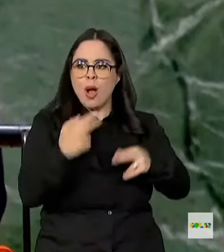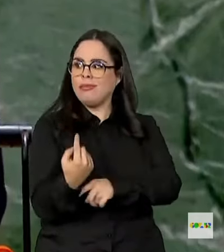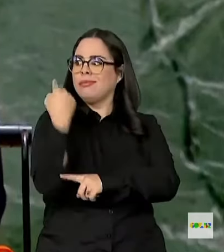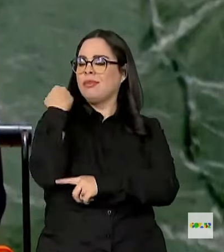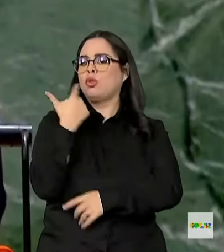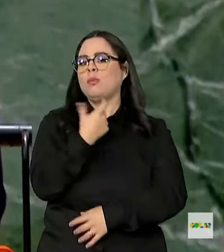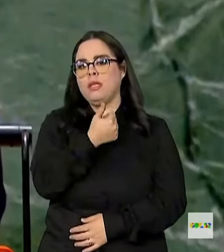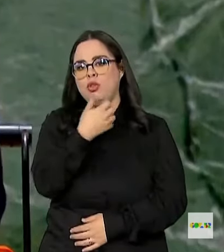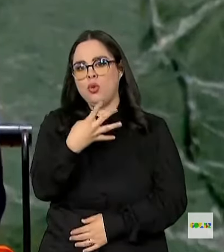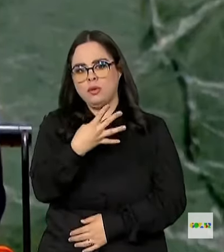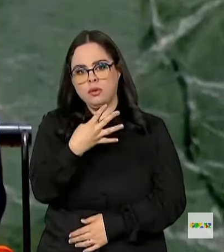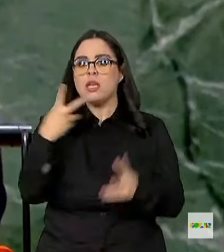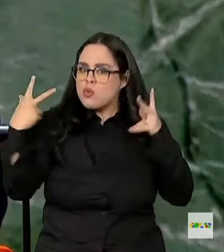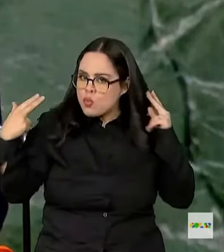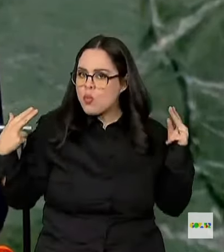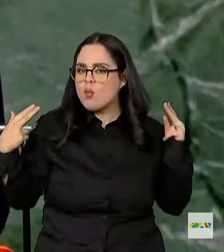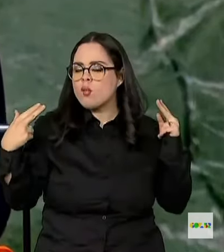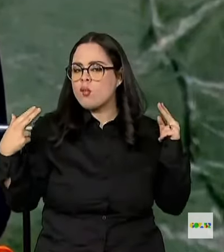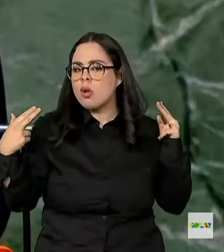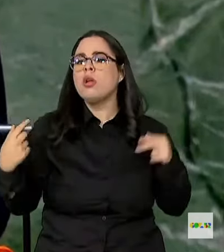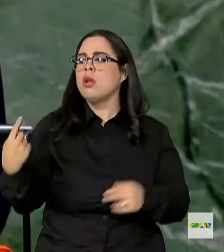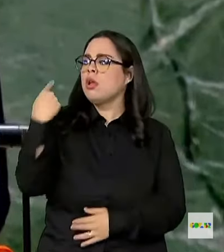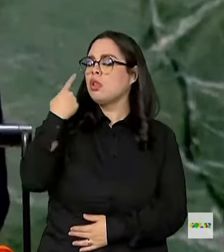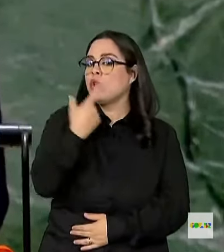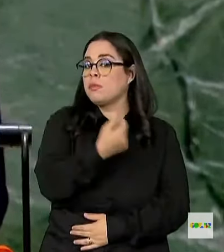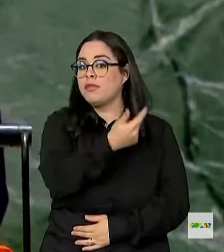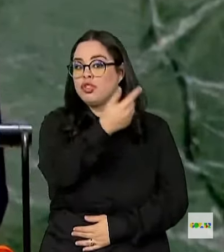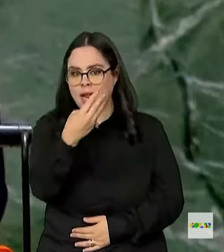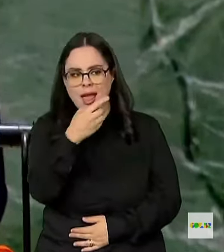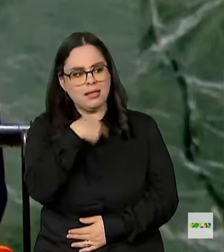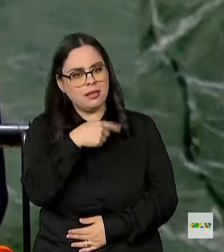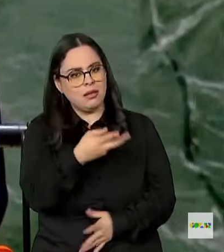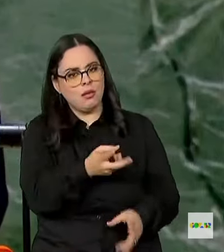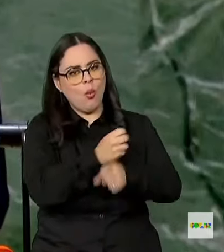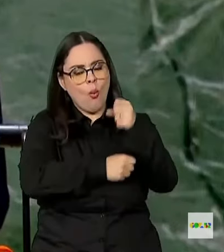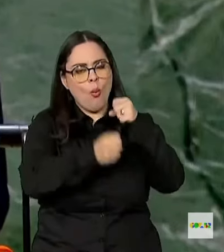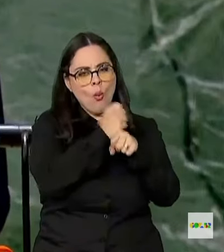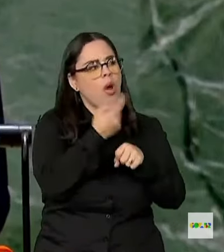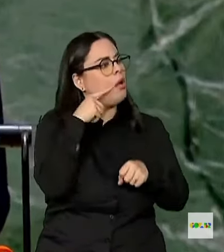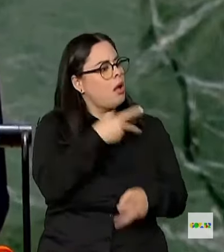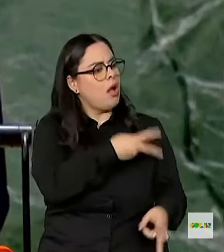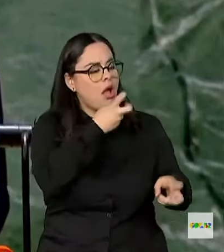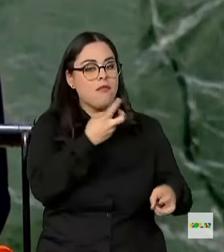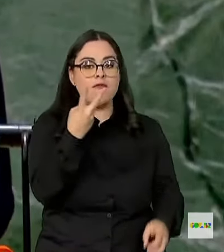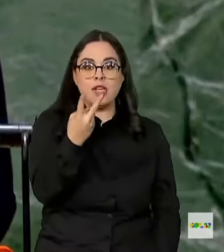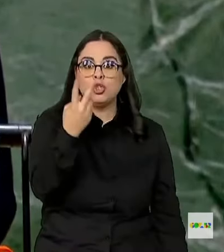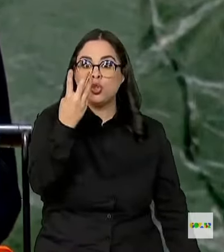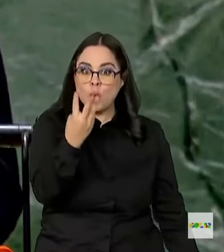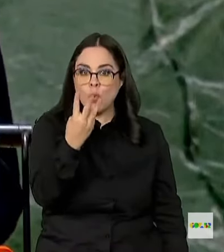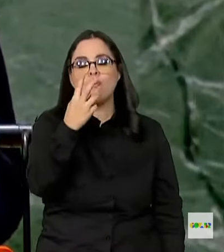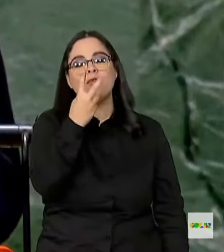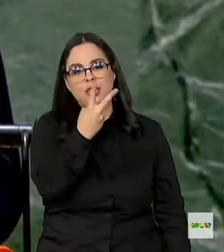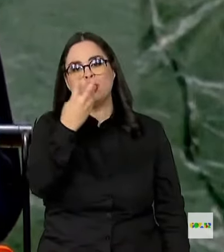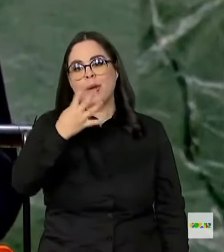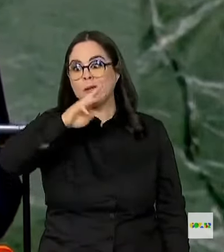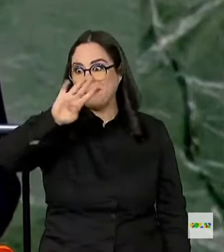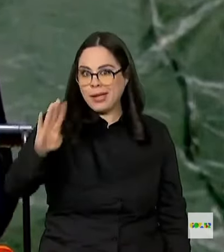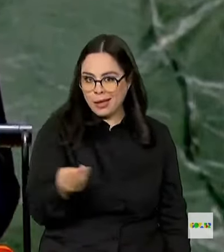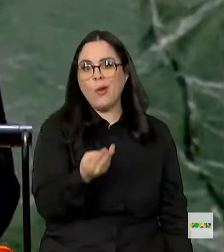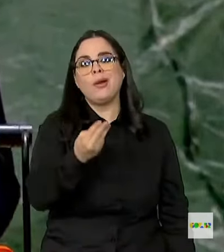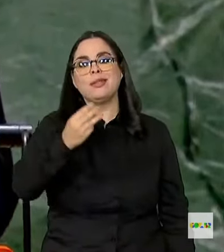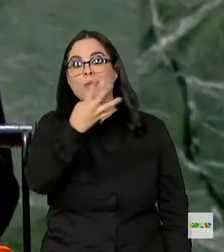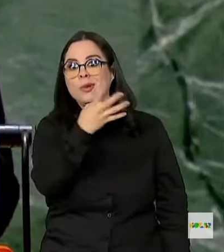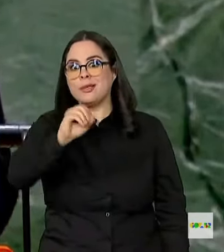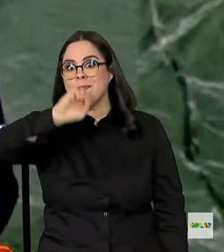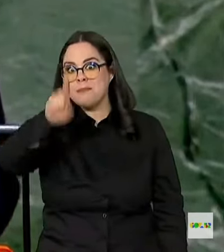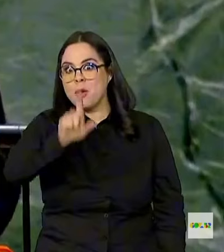em 2014. Só em 2023, retiramos 24 milhões e 400 mil pessoas da condição